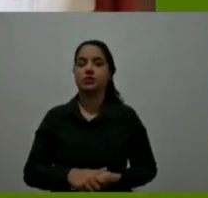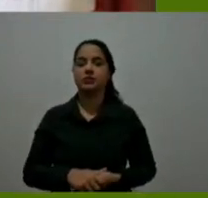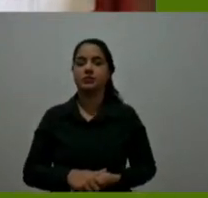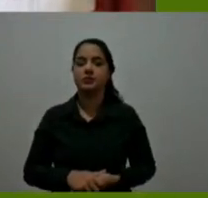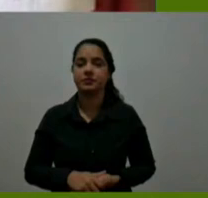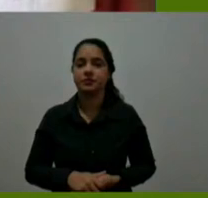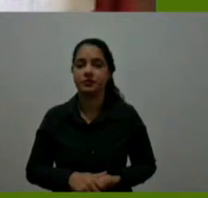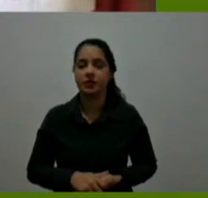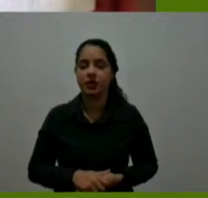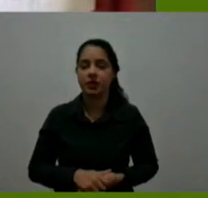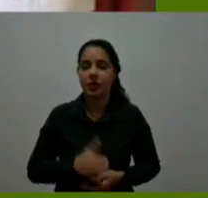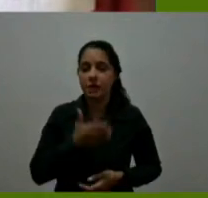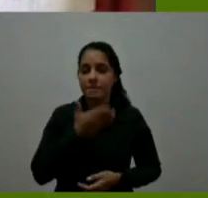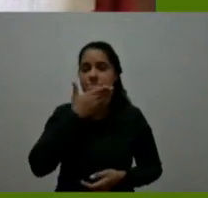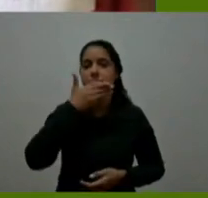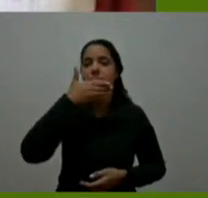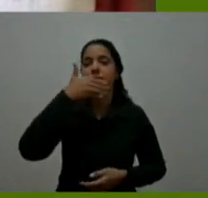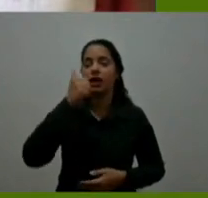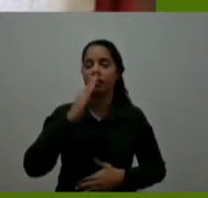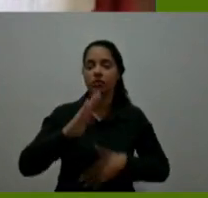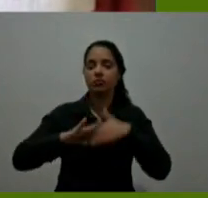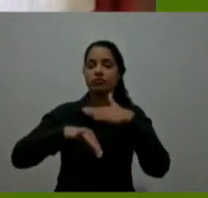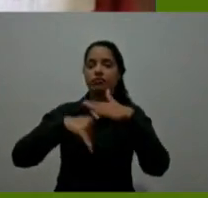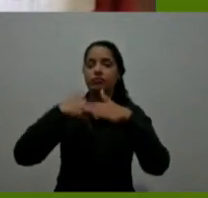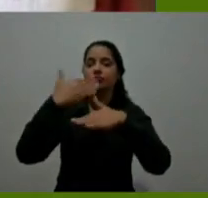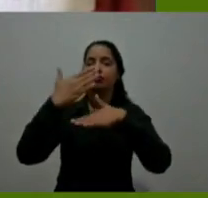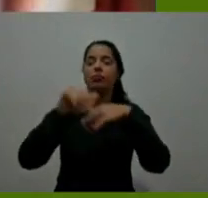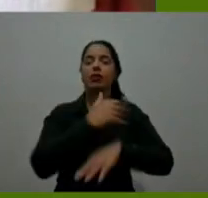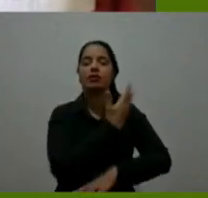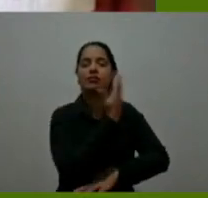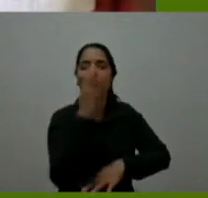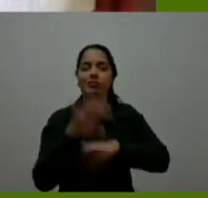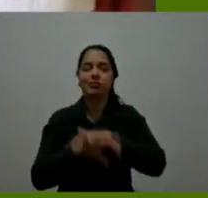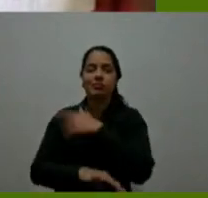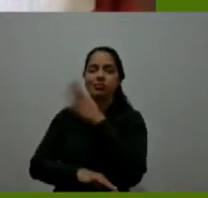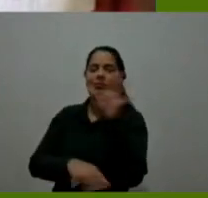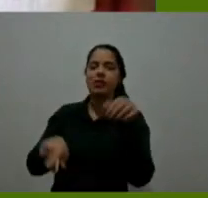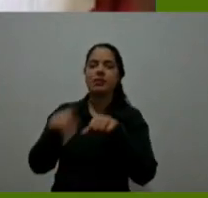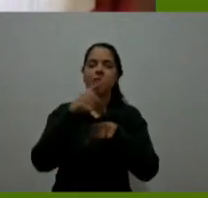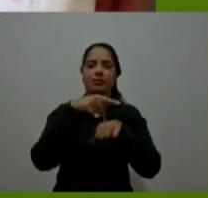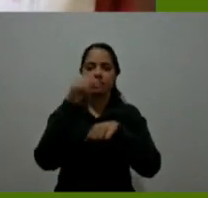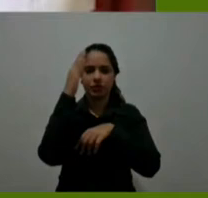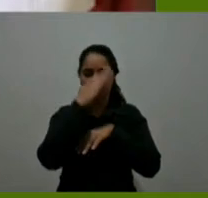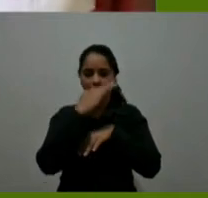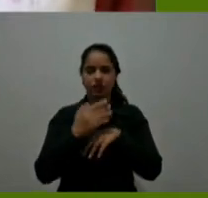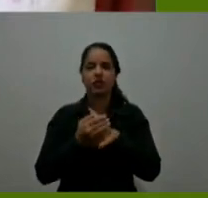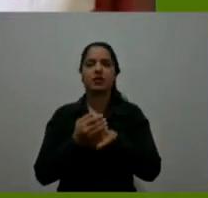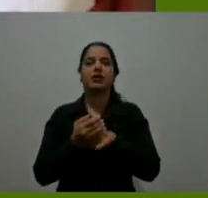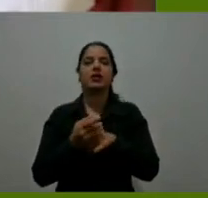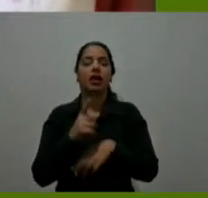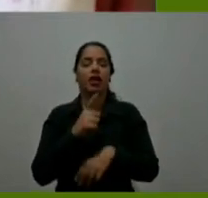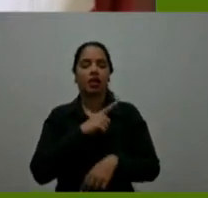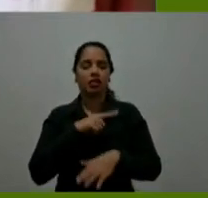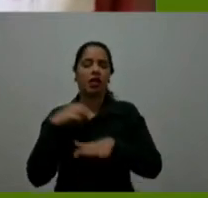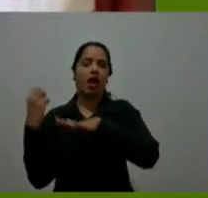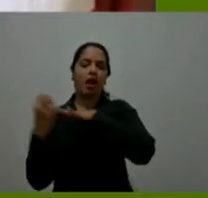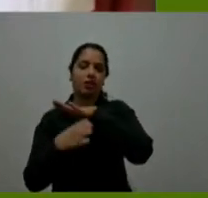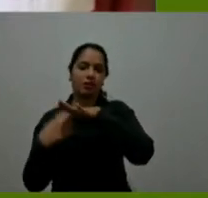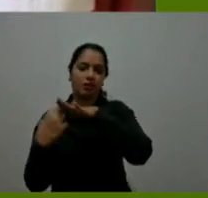desempenho ecológico do país, não é? E aí, a partir desse momento, ter uma integração das empresas brasileiras dentro do